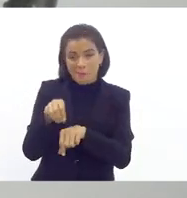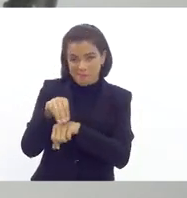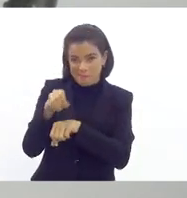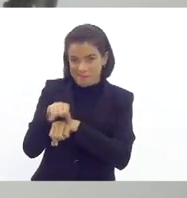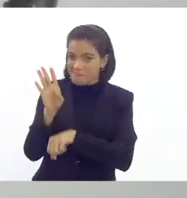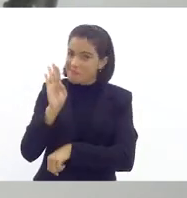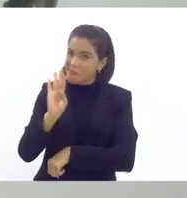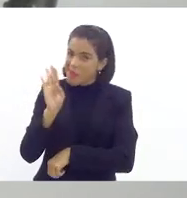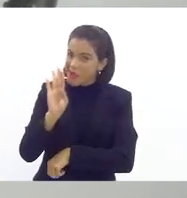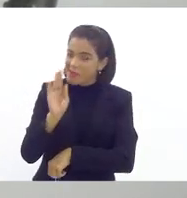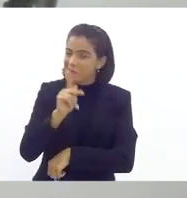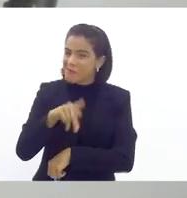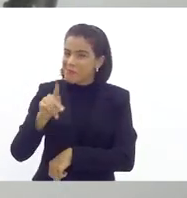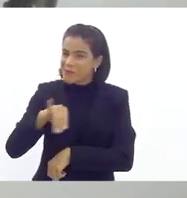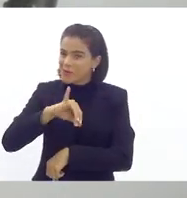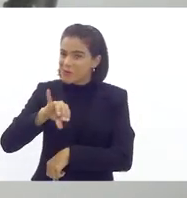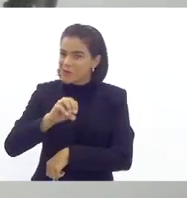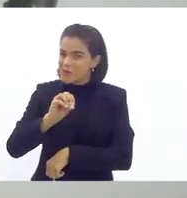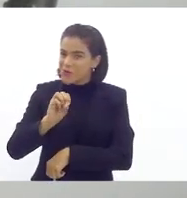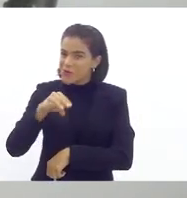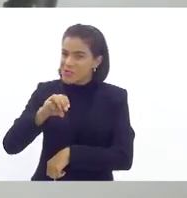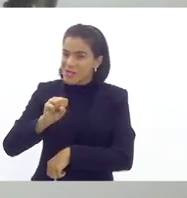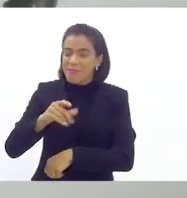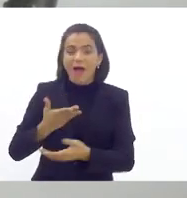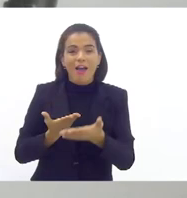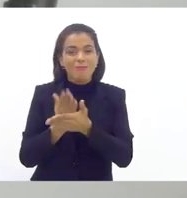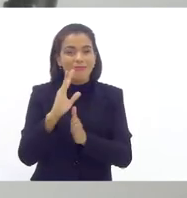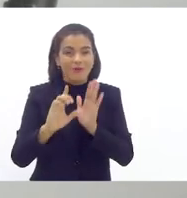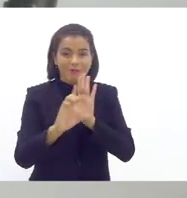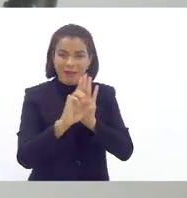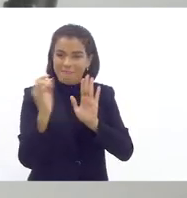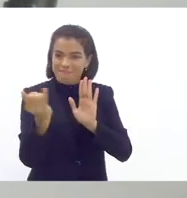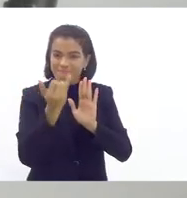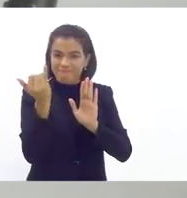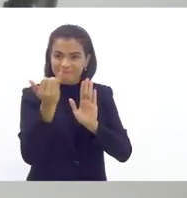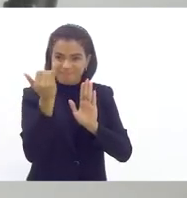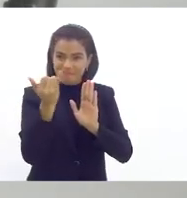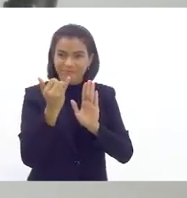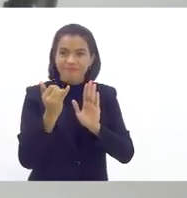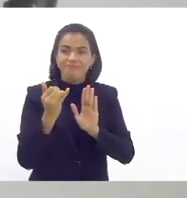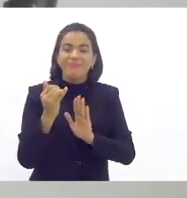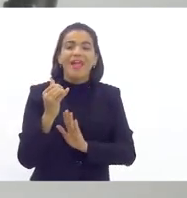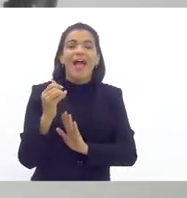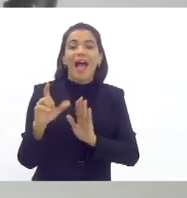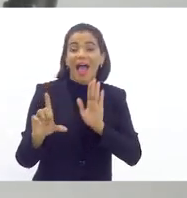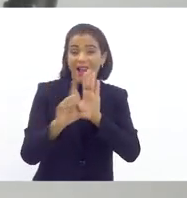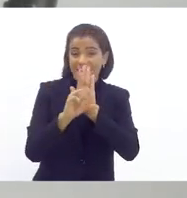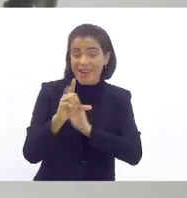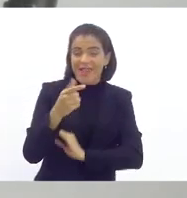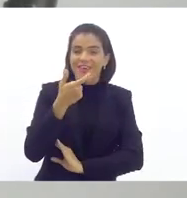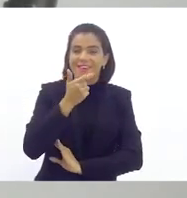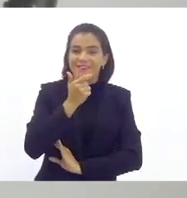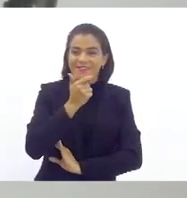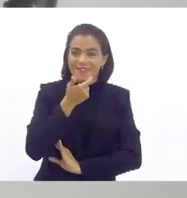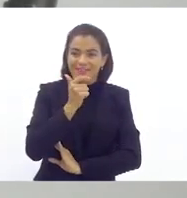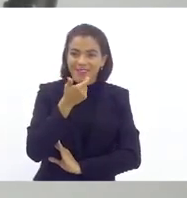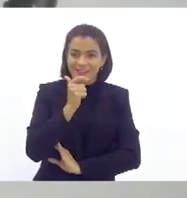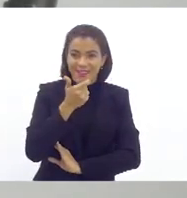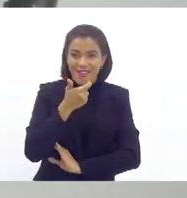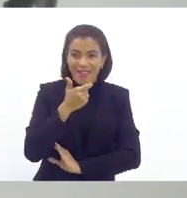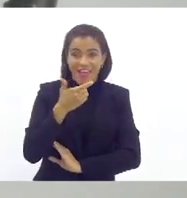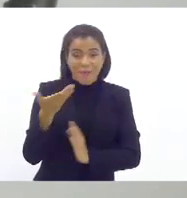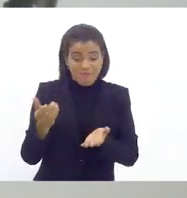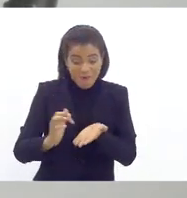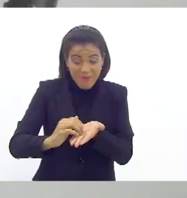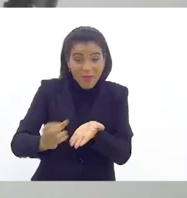bacana para o professor Josemar, que brilhantemente aprovou uma lei importante, a Lei Vini Júnior, é que o Instituto Vinícius Júnior acabou